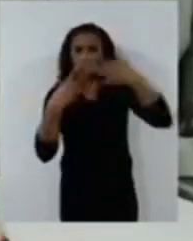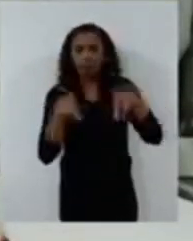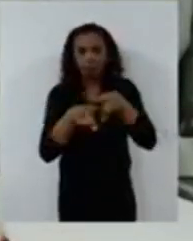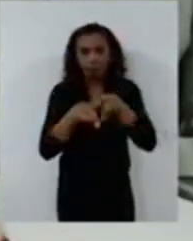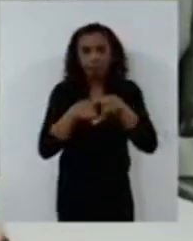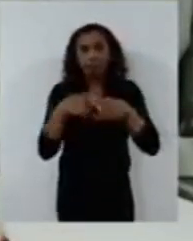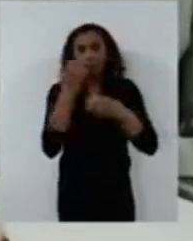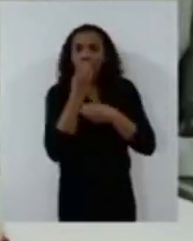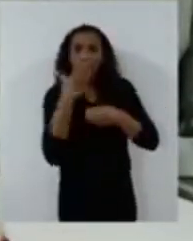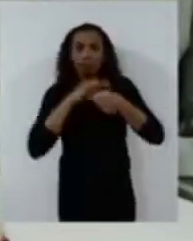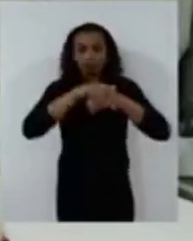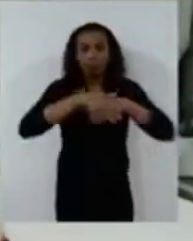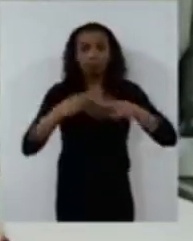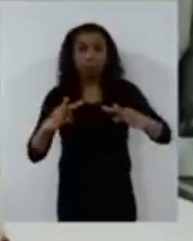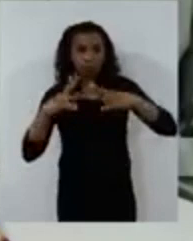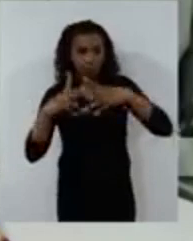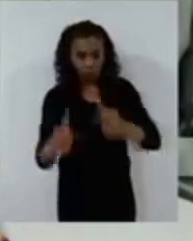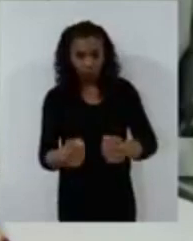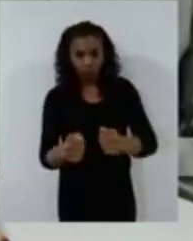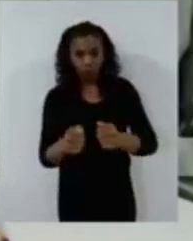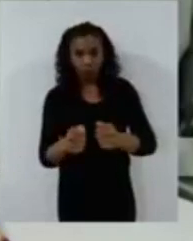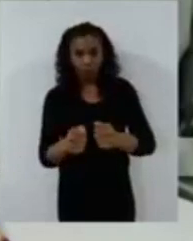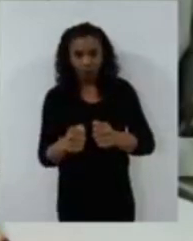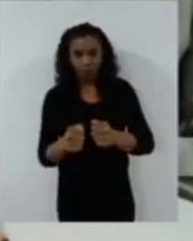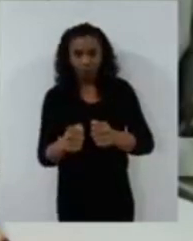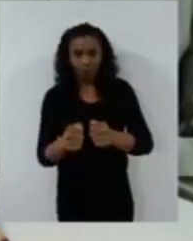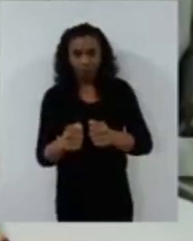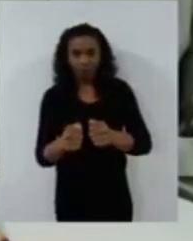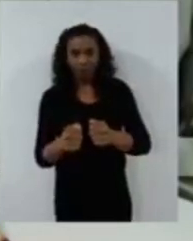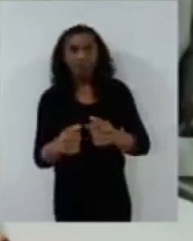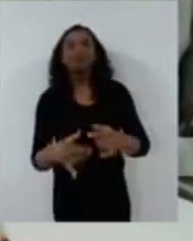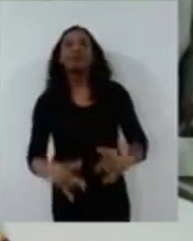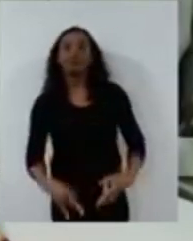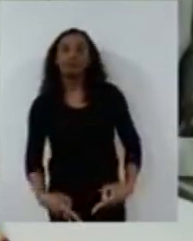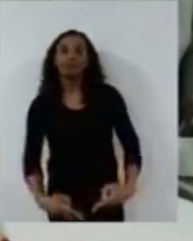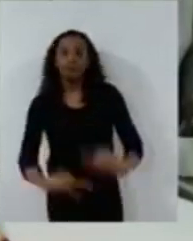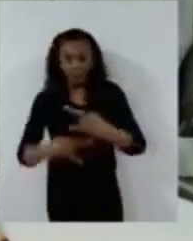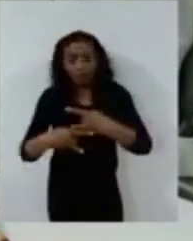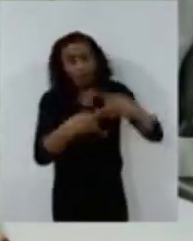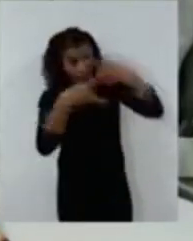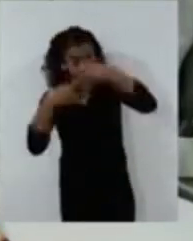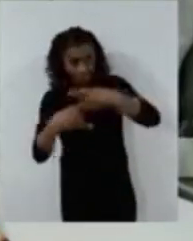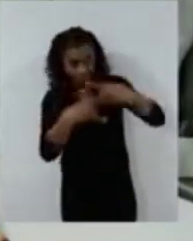nos acompanham. Eu quero aproveitar um gancho aqui na fala do doutor Daniel.